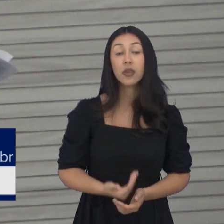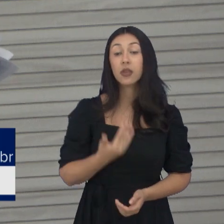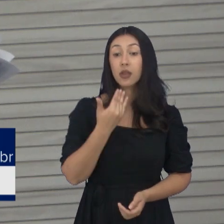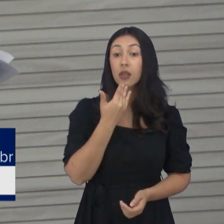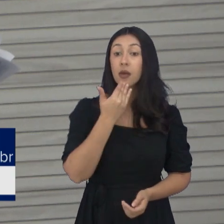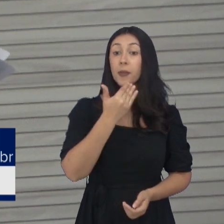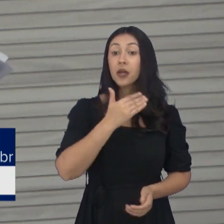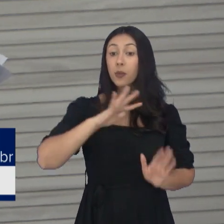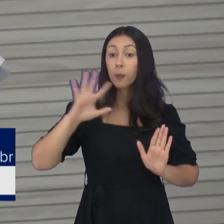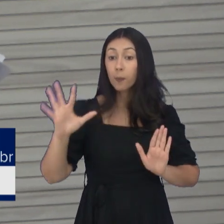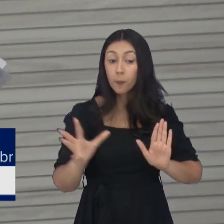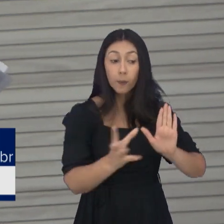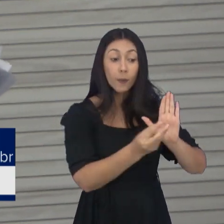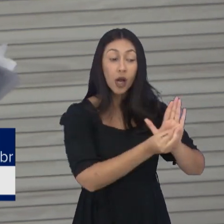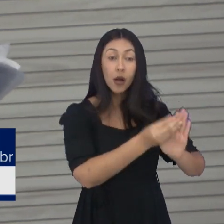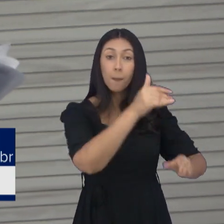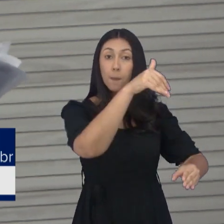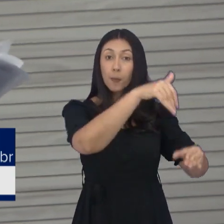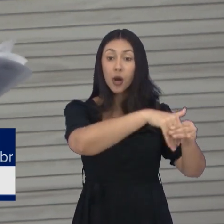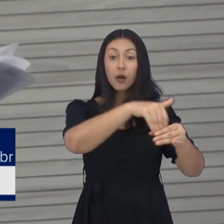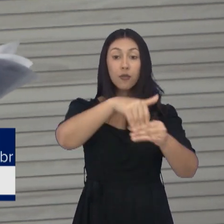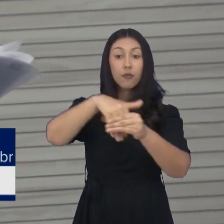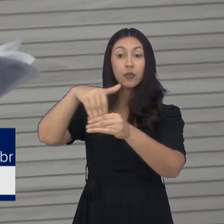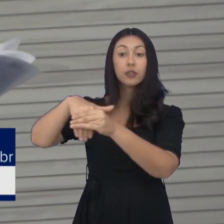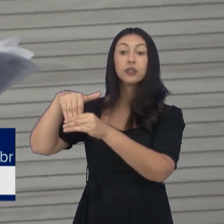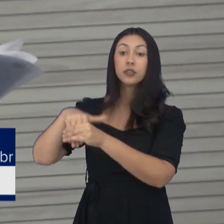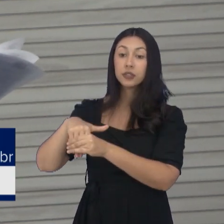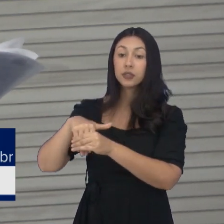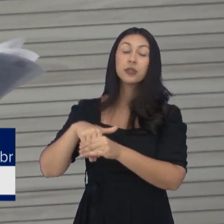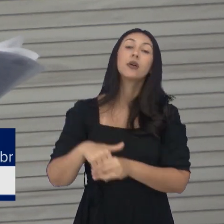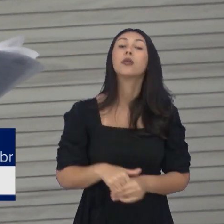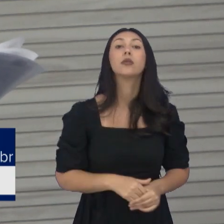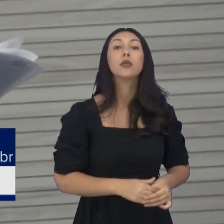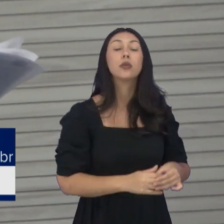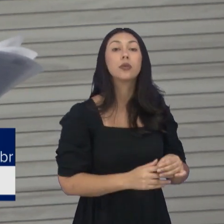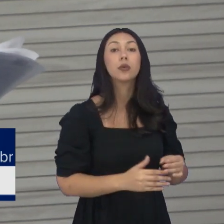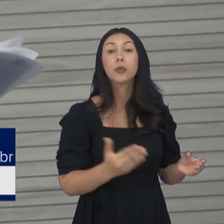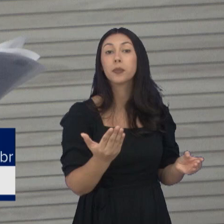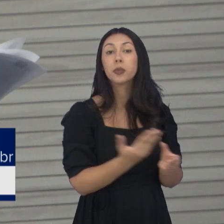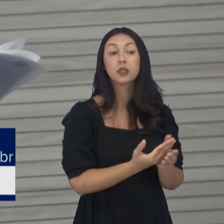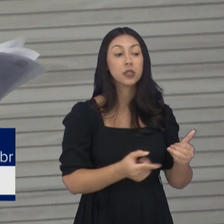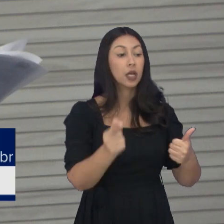Solicito inclusão para votação, senhor presidente. Processo